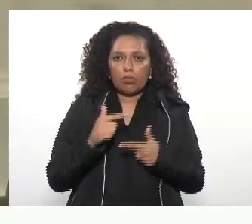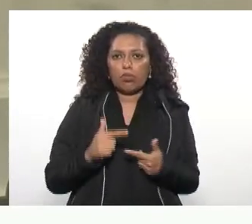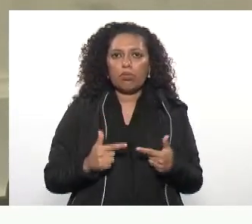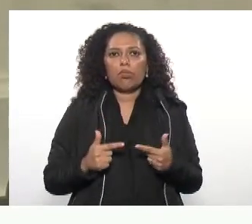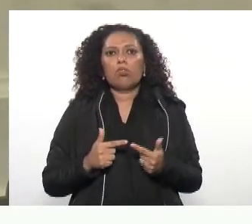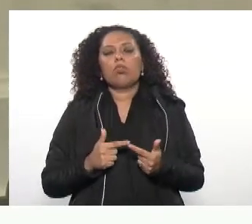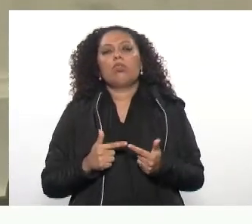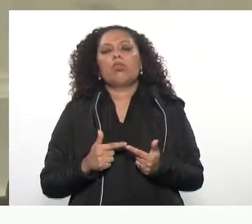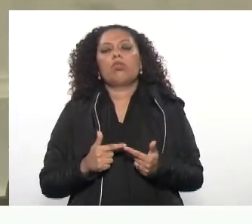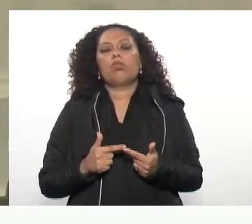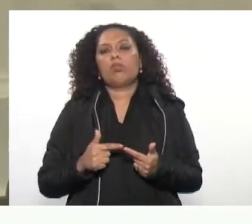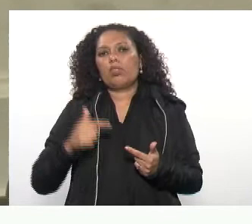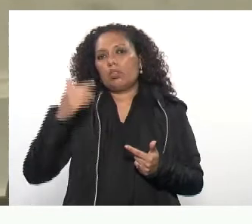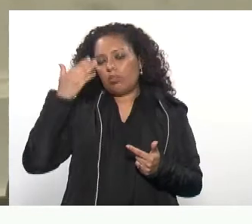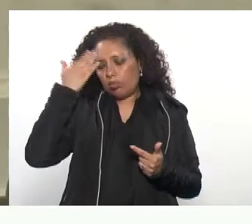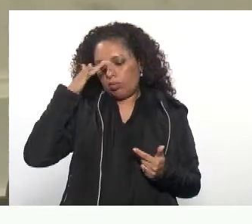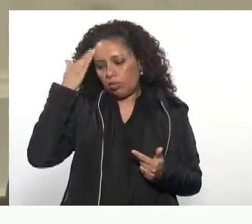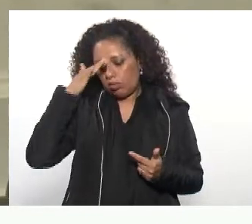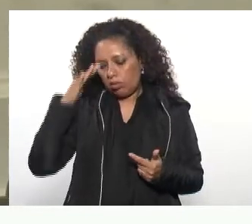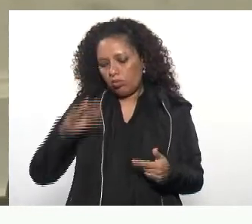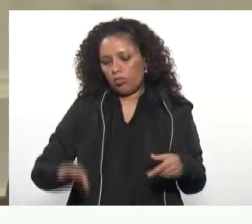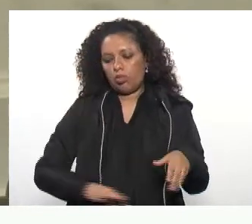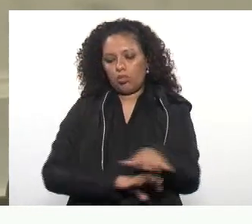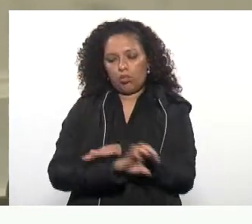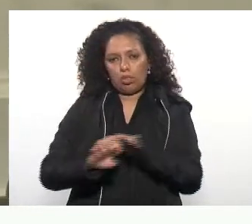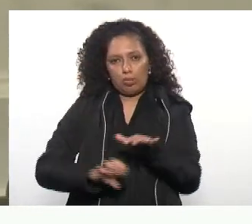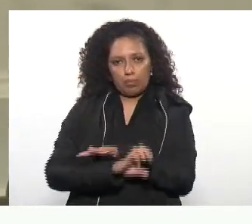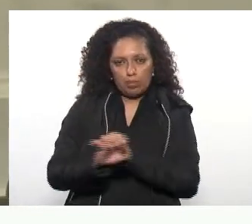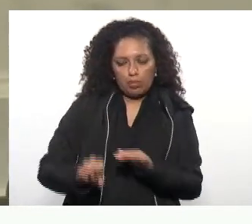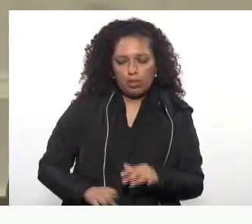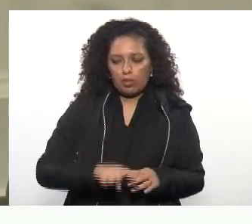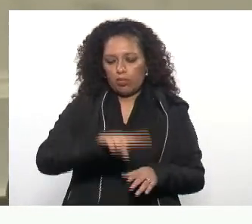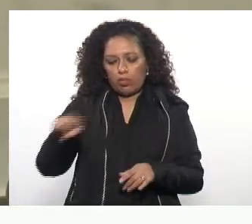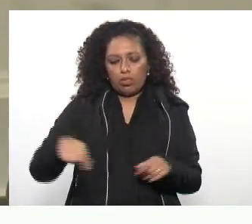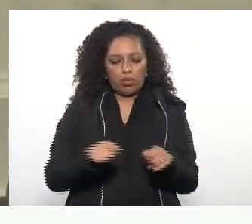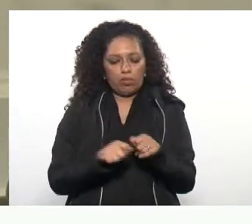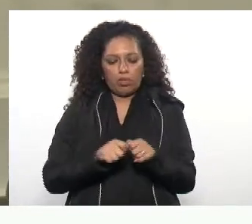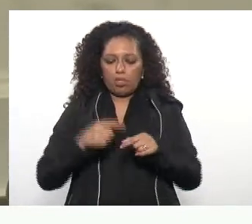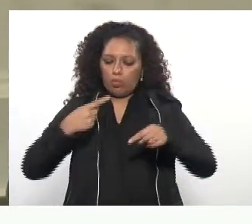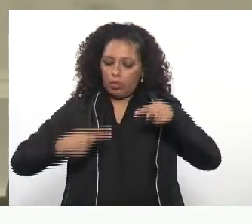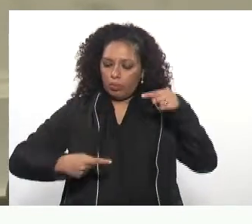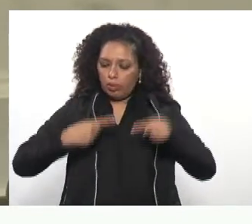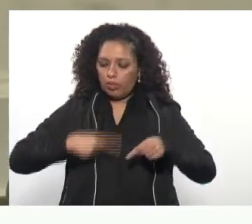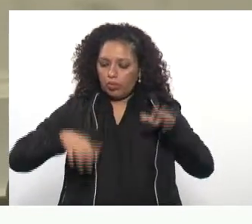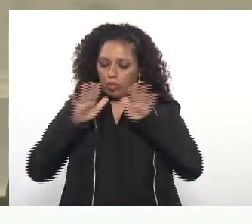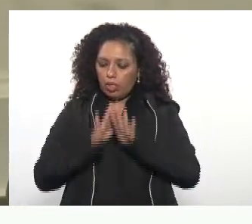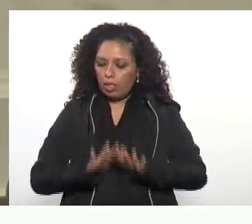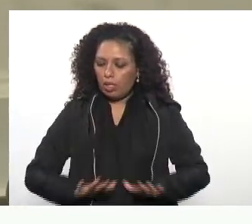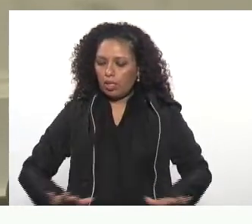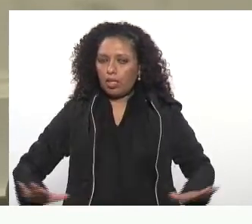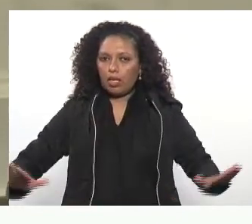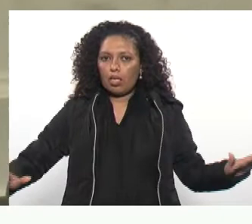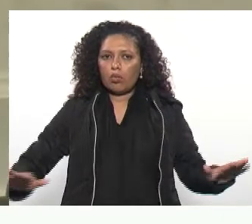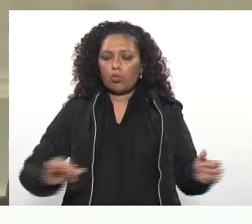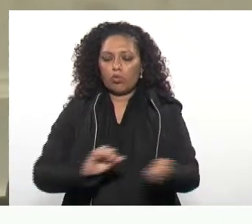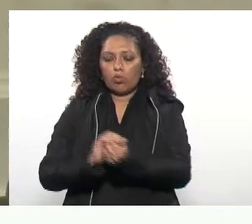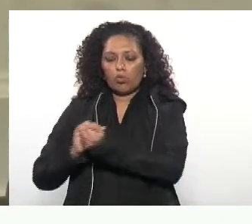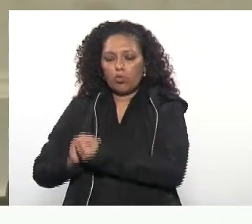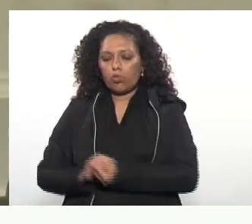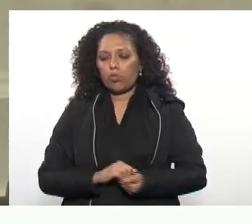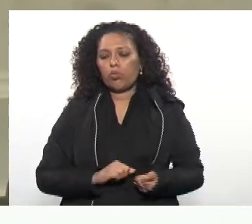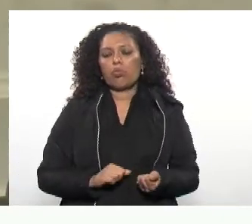entendimento da empresa para que possa fazer uma política, né, de abrandamento, né, para os pequenos